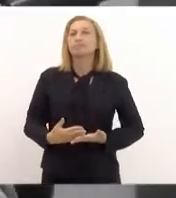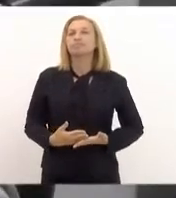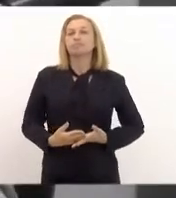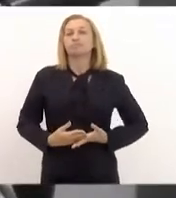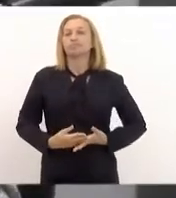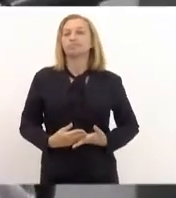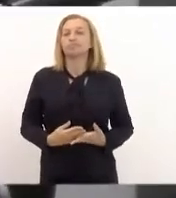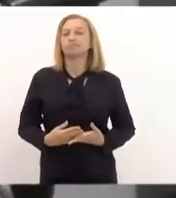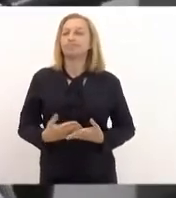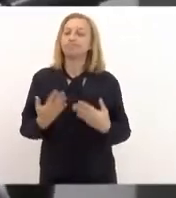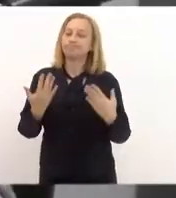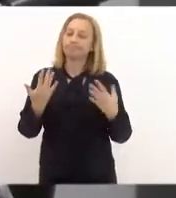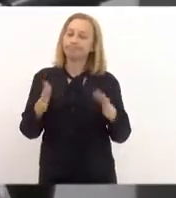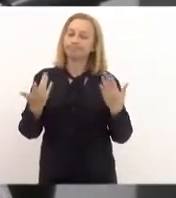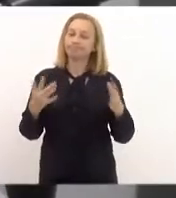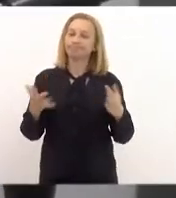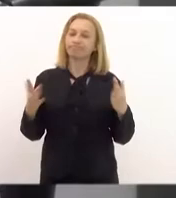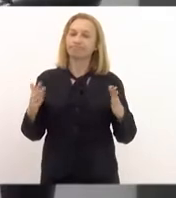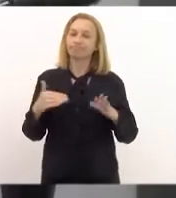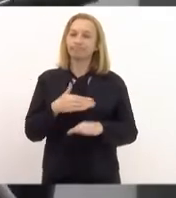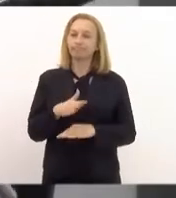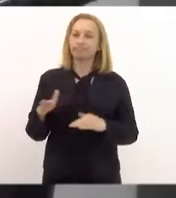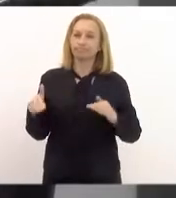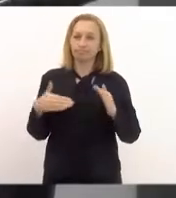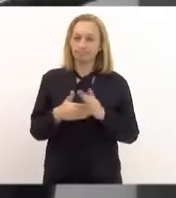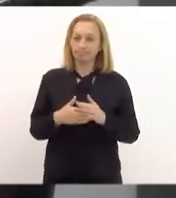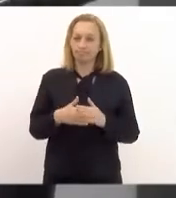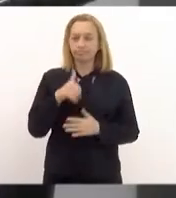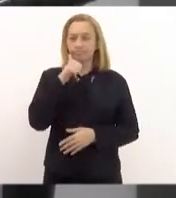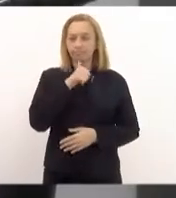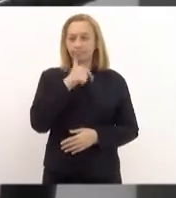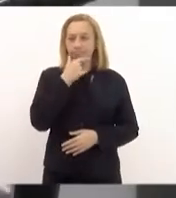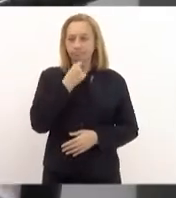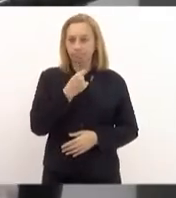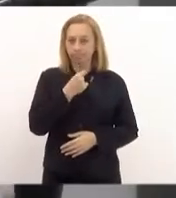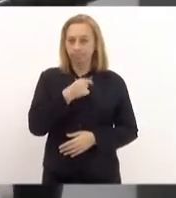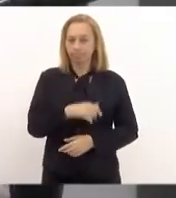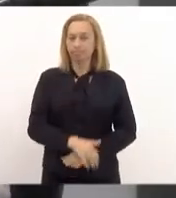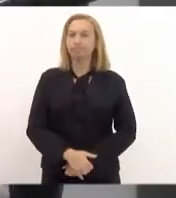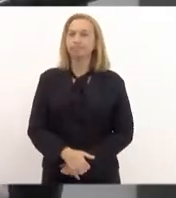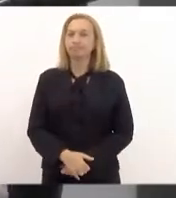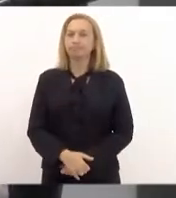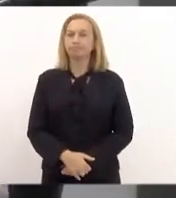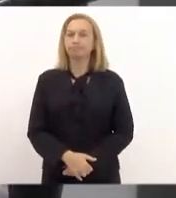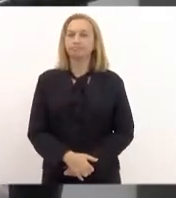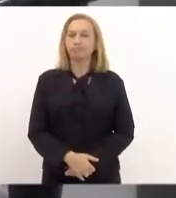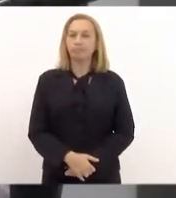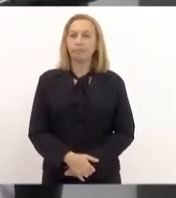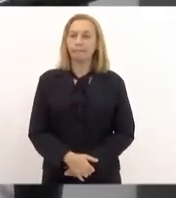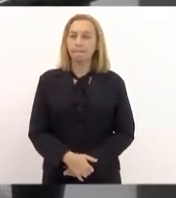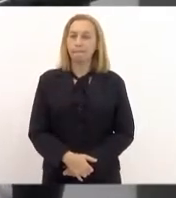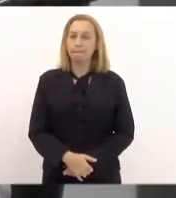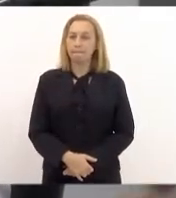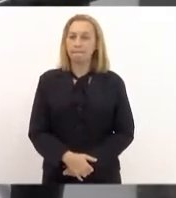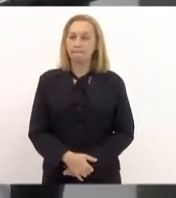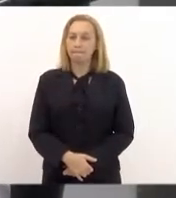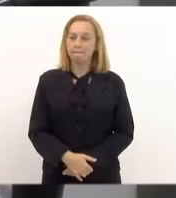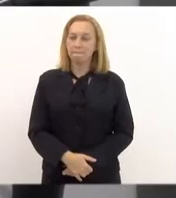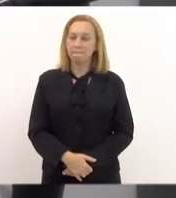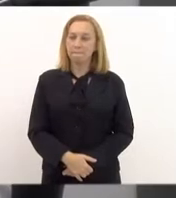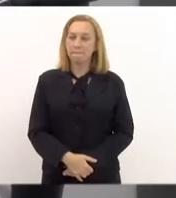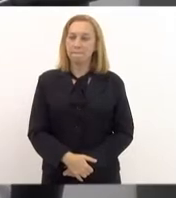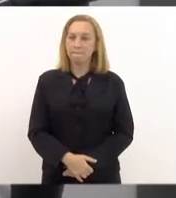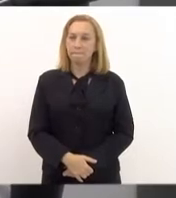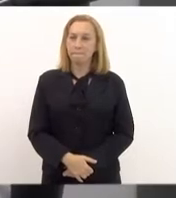inicial cumprimentando todos e todas. Eu acho que